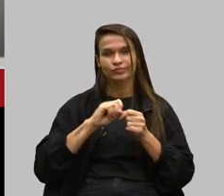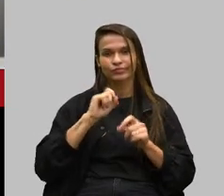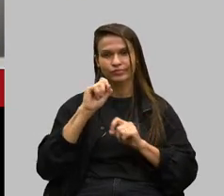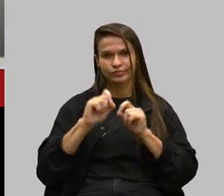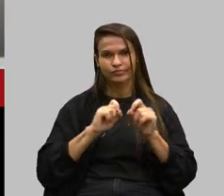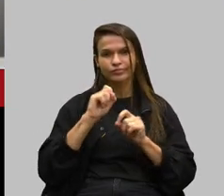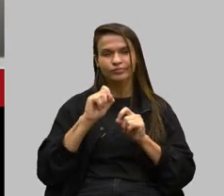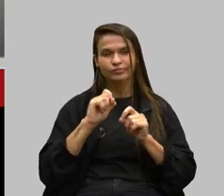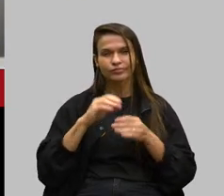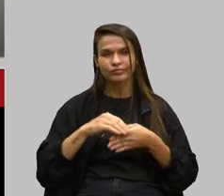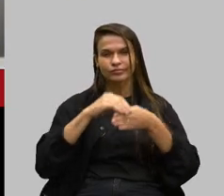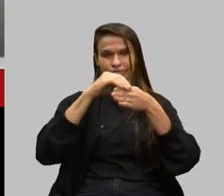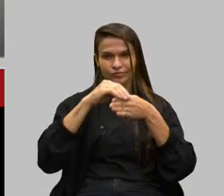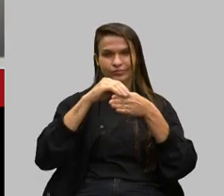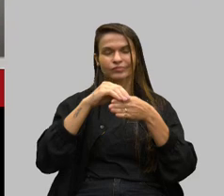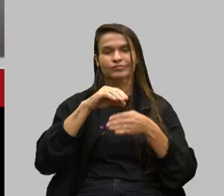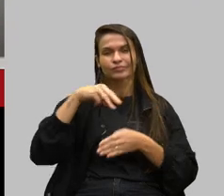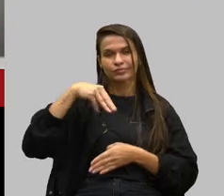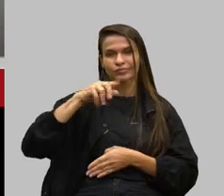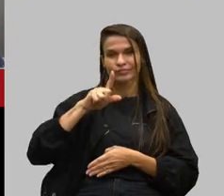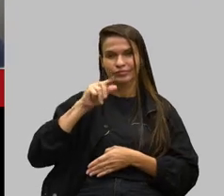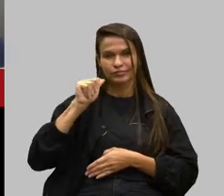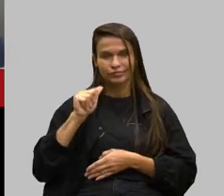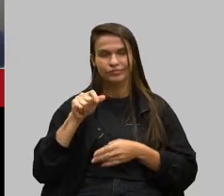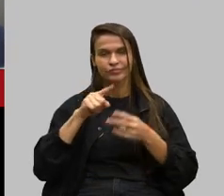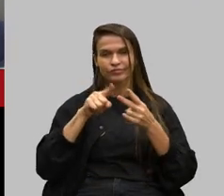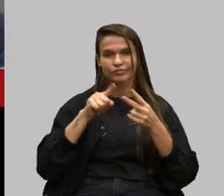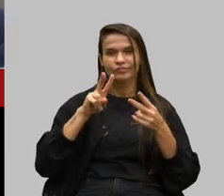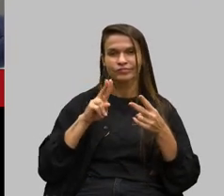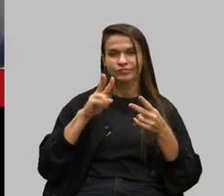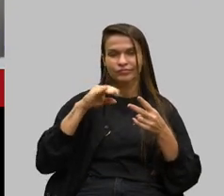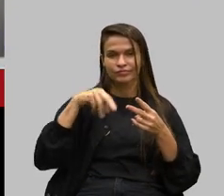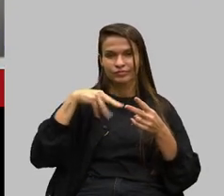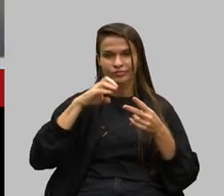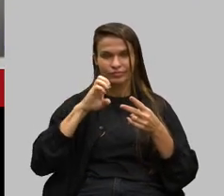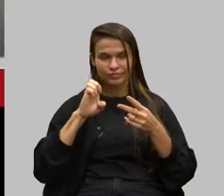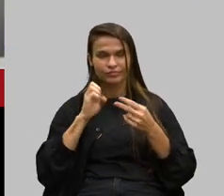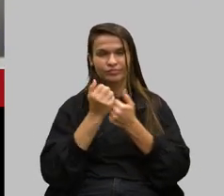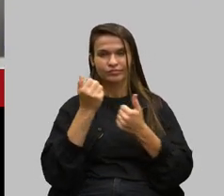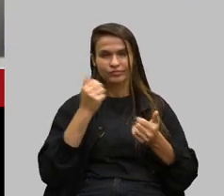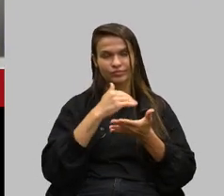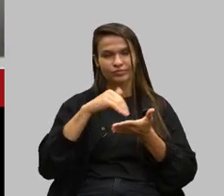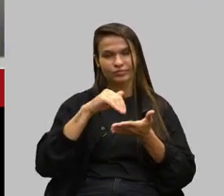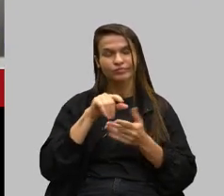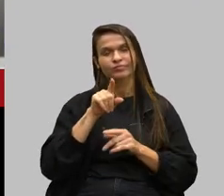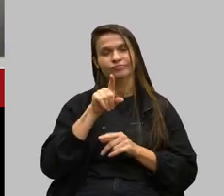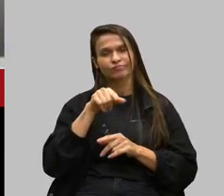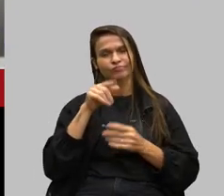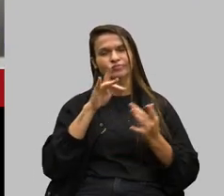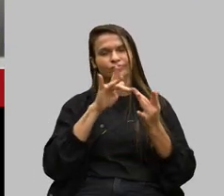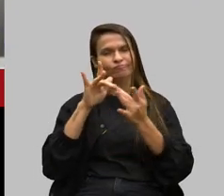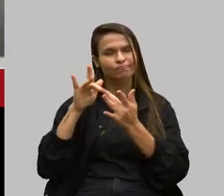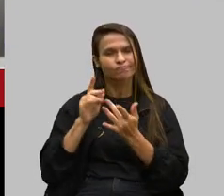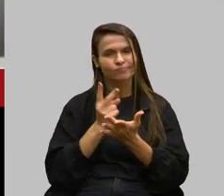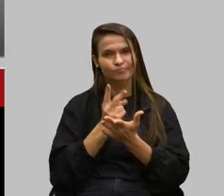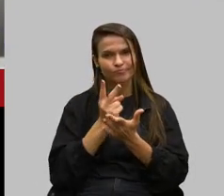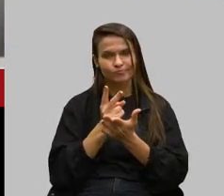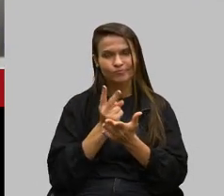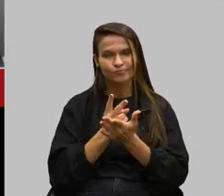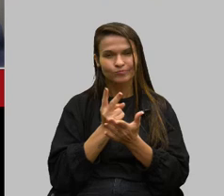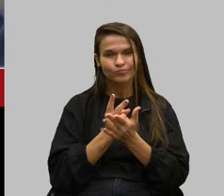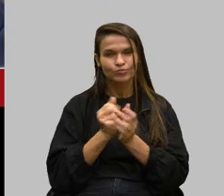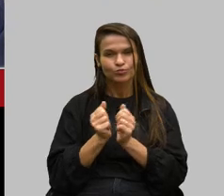pela nossa adjunta Mila pela Vanice nossa subsecretária é uma é um contato permanente com ess